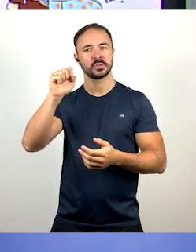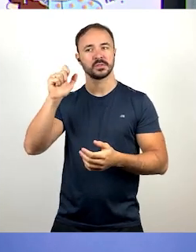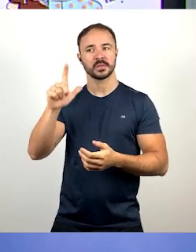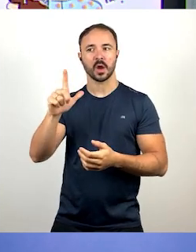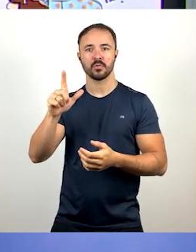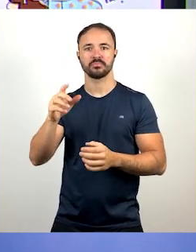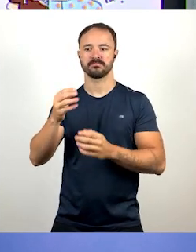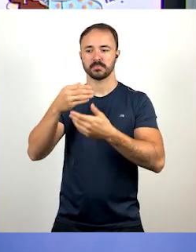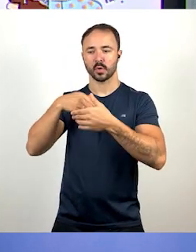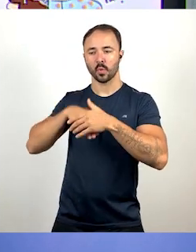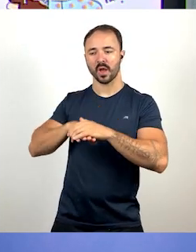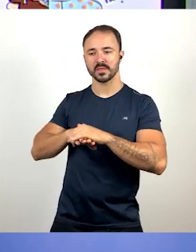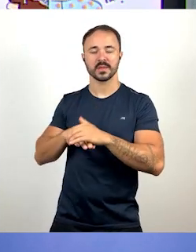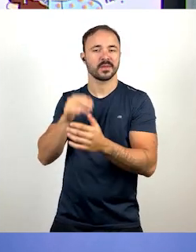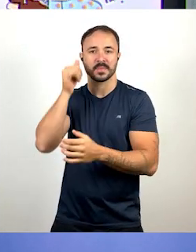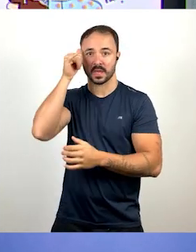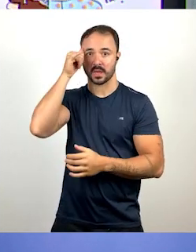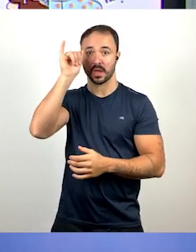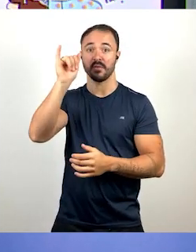acumulem ali nos rins.